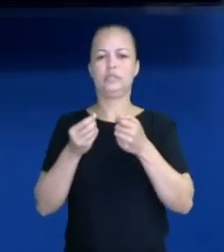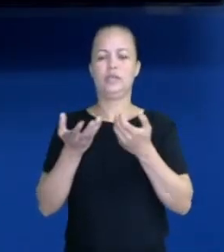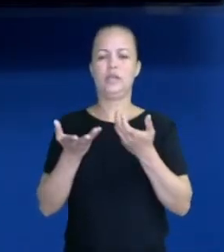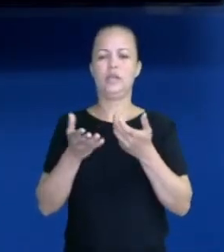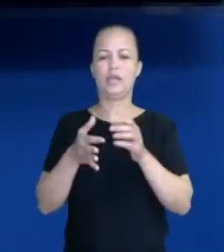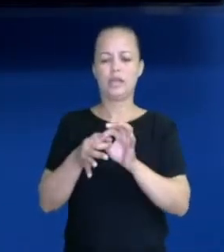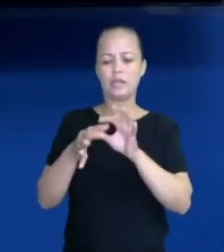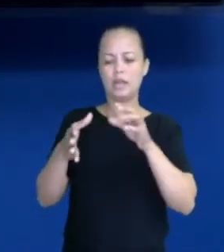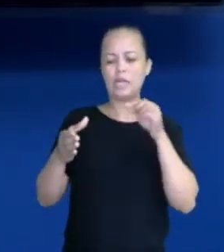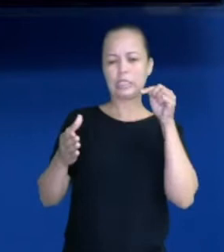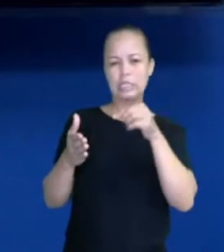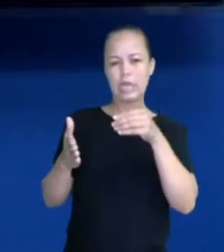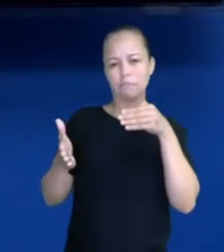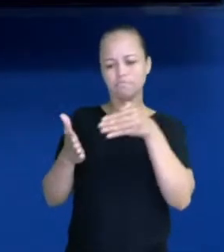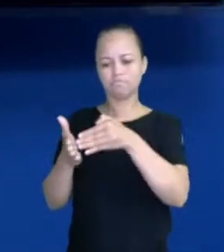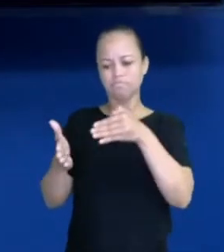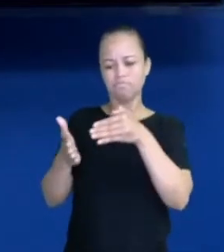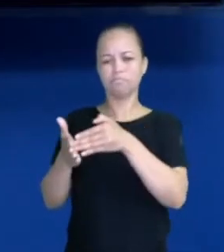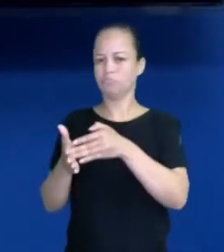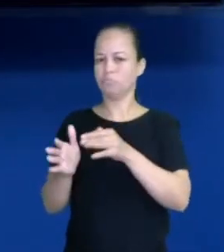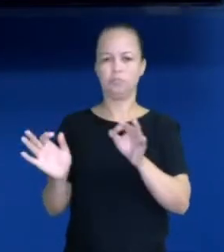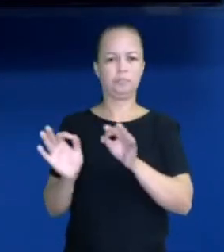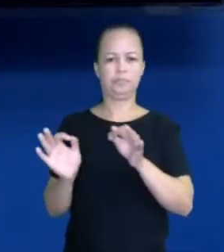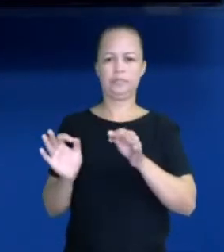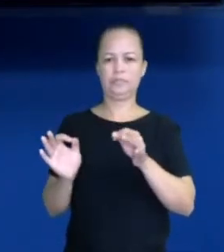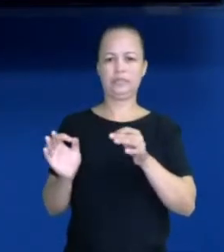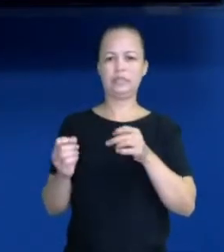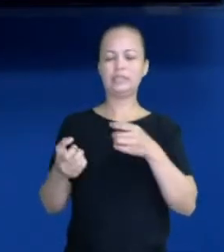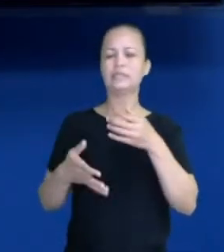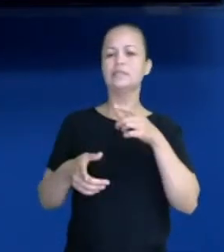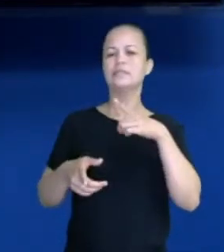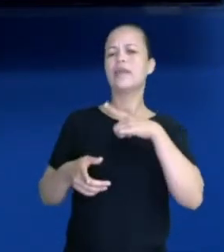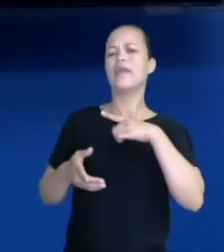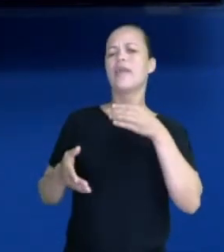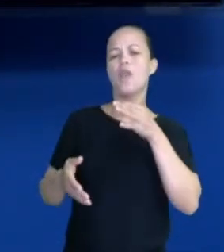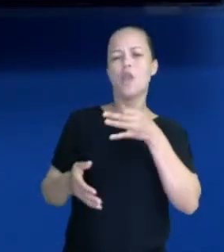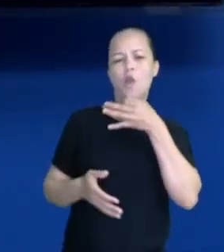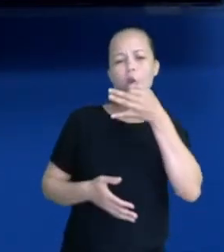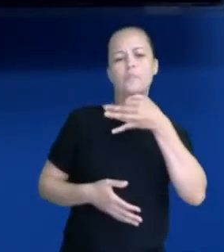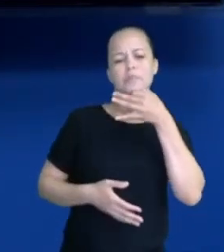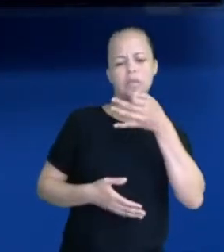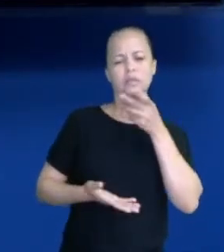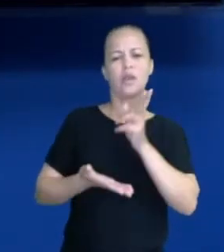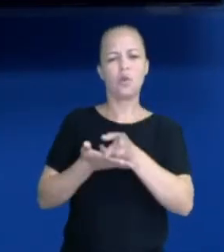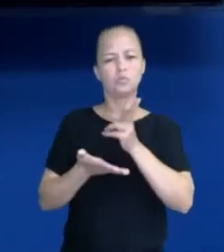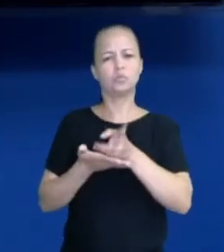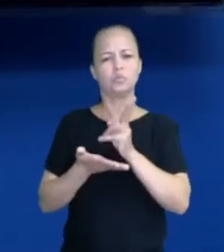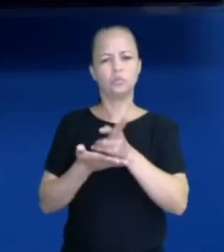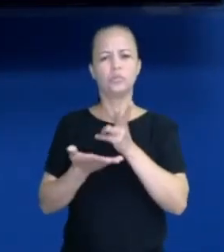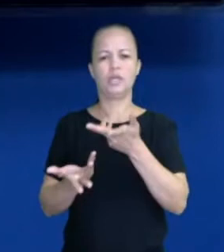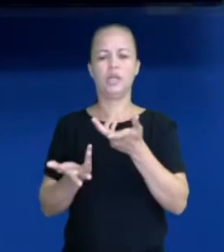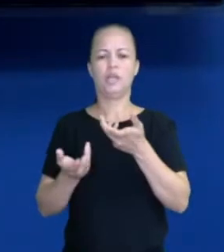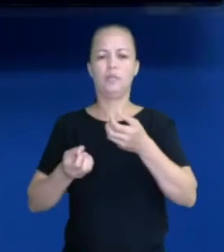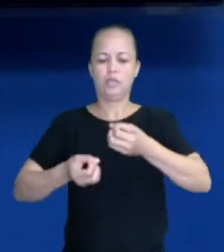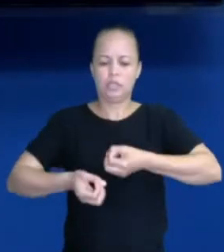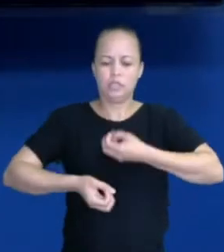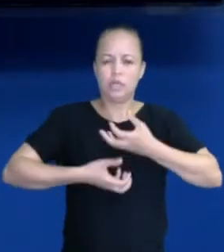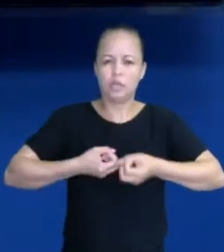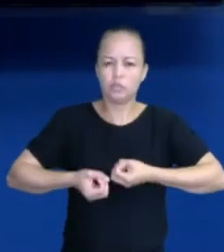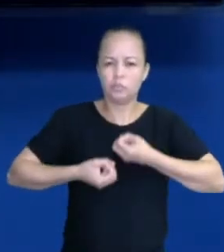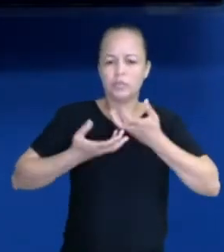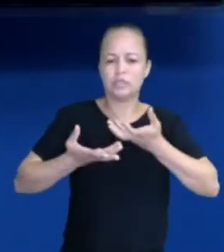sem interferência, a ter opiniões e de procurar receber e